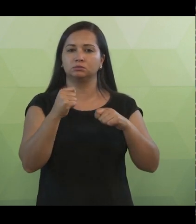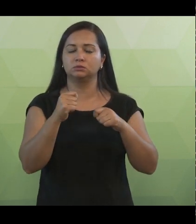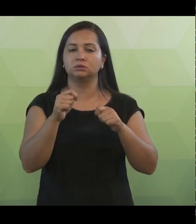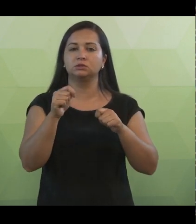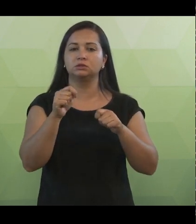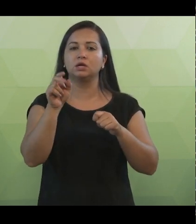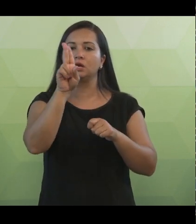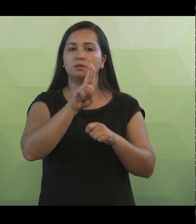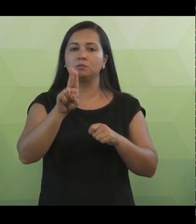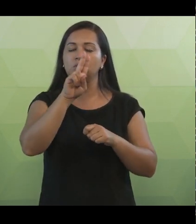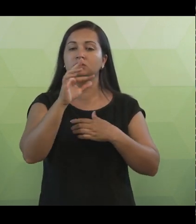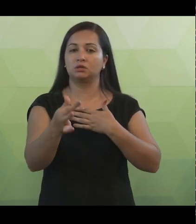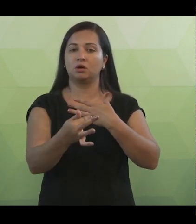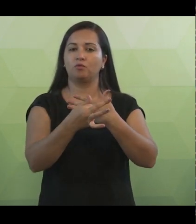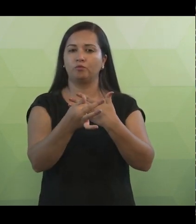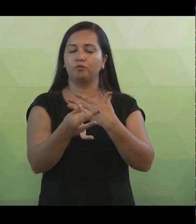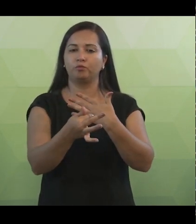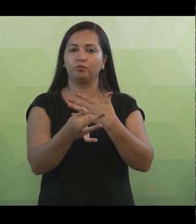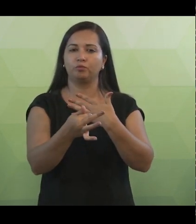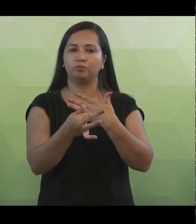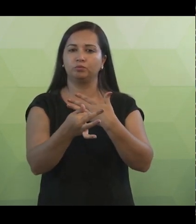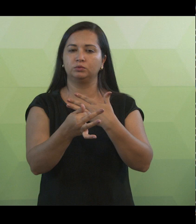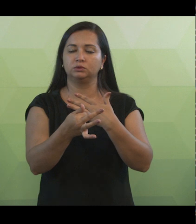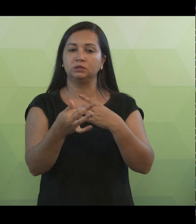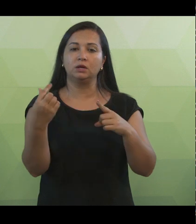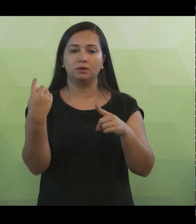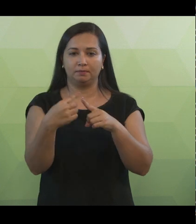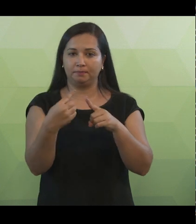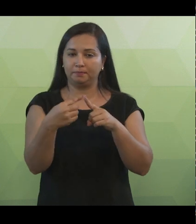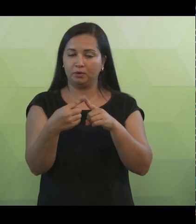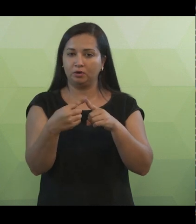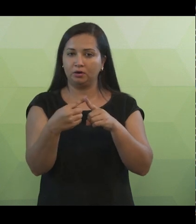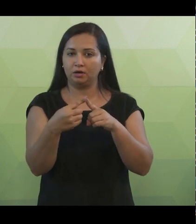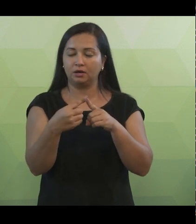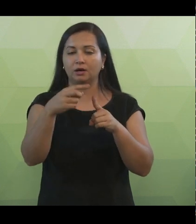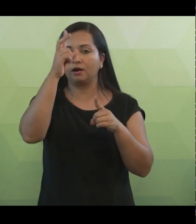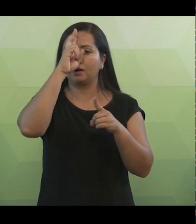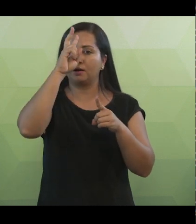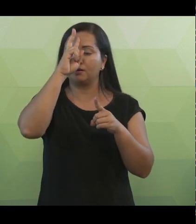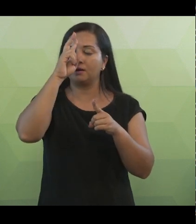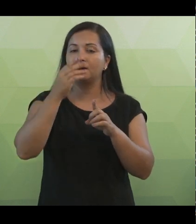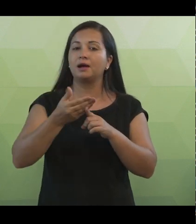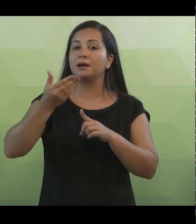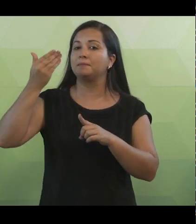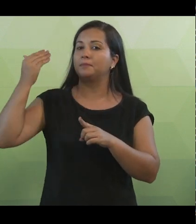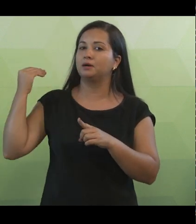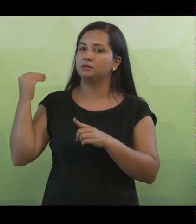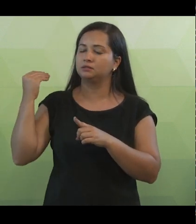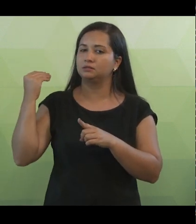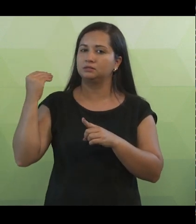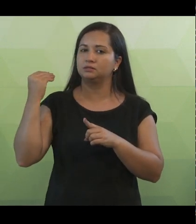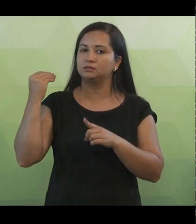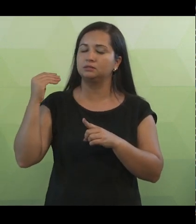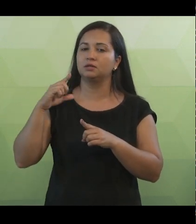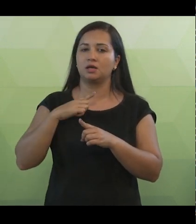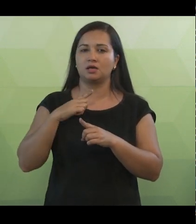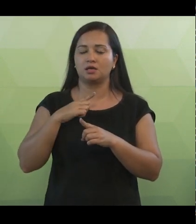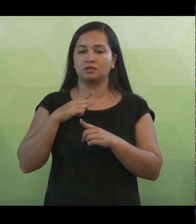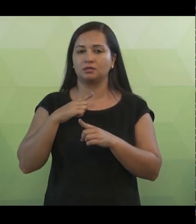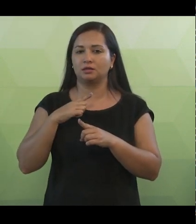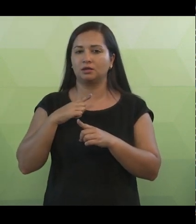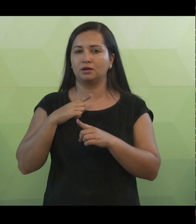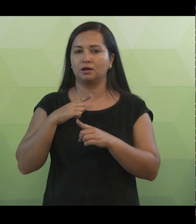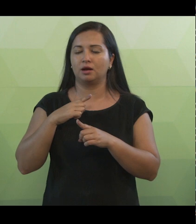query. Relembrando que a versão anterior do MySQL, a função era MySQL query, e já na